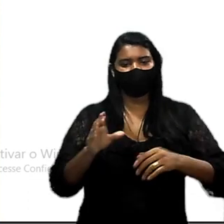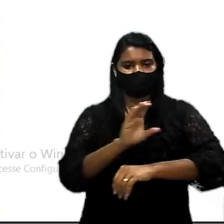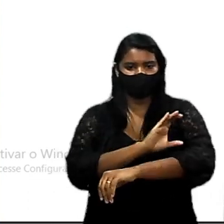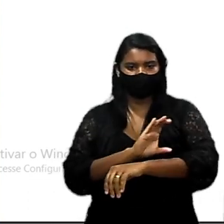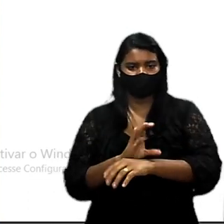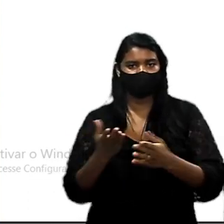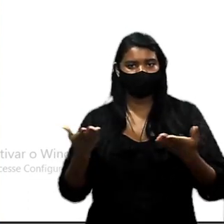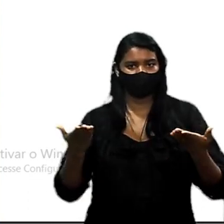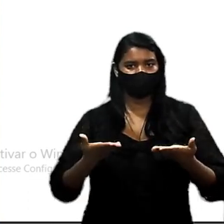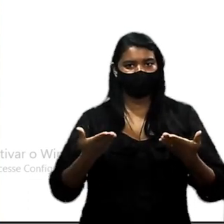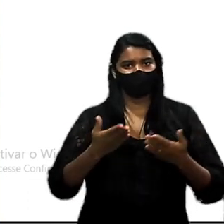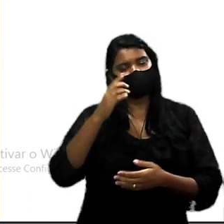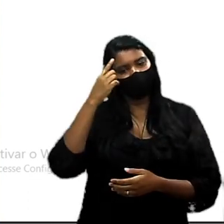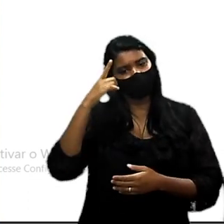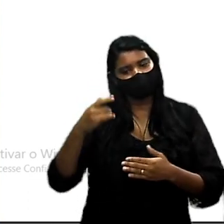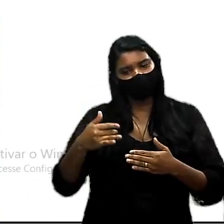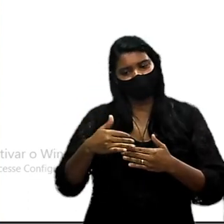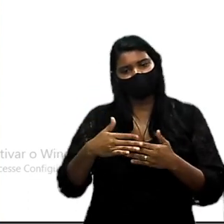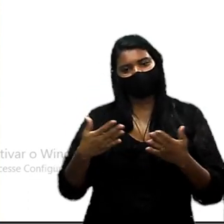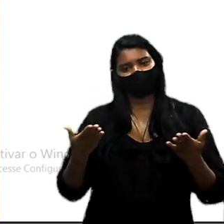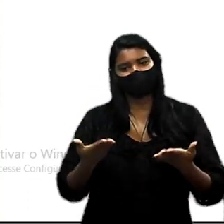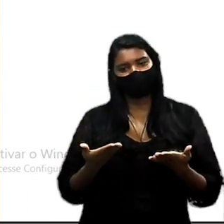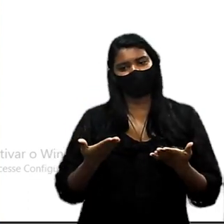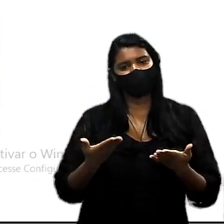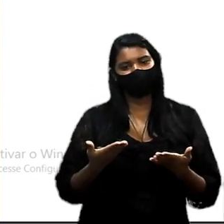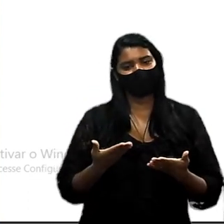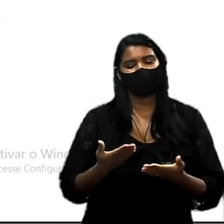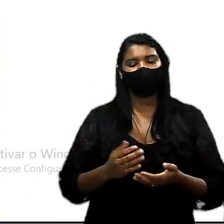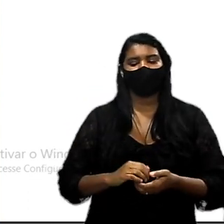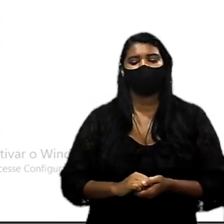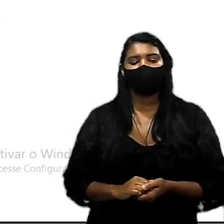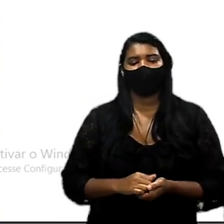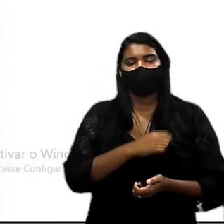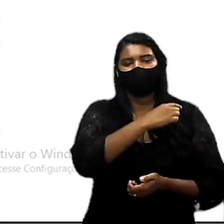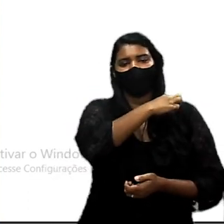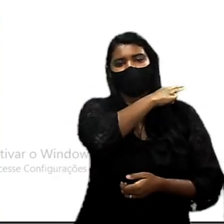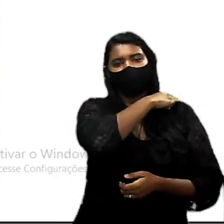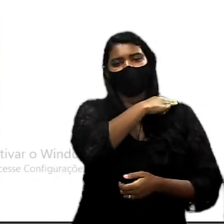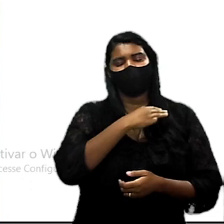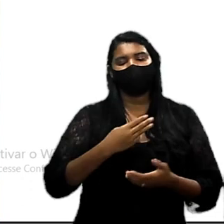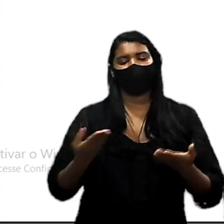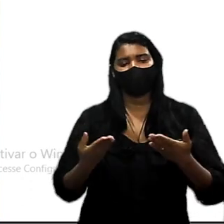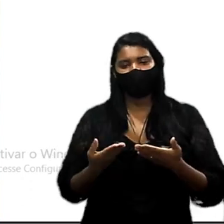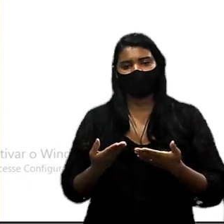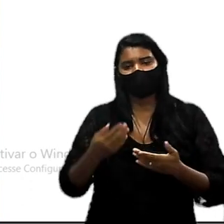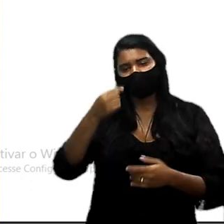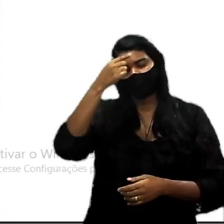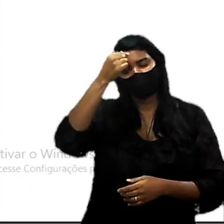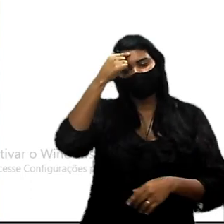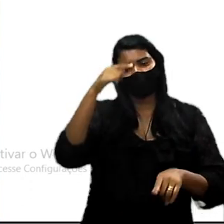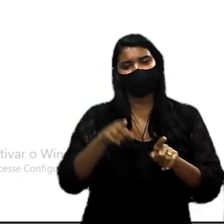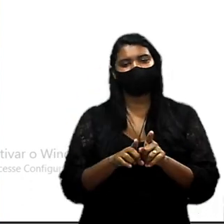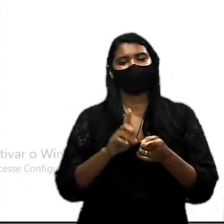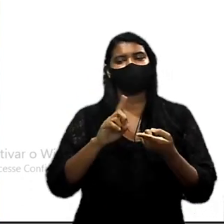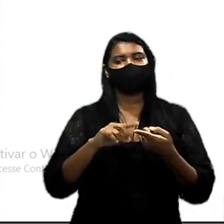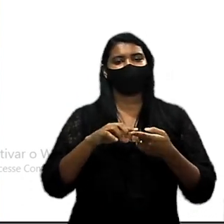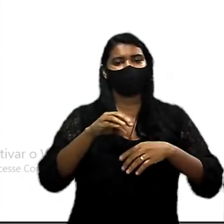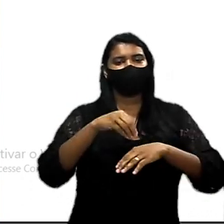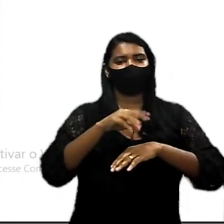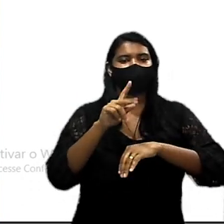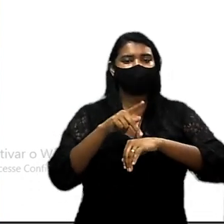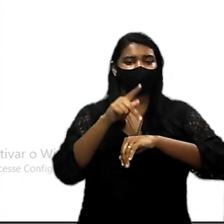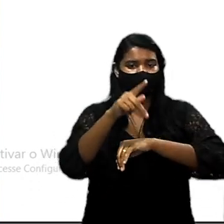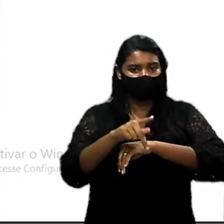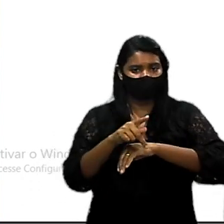em dia, tanto de nível médio e em especial de nível superior, de